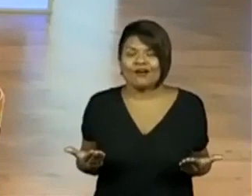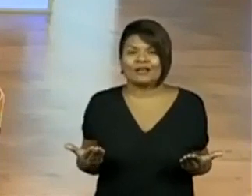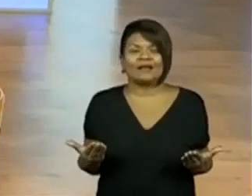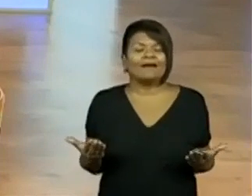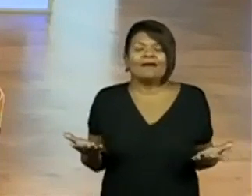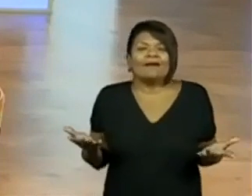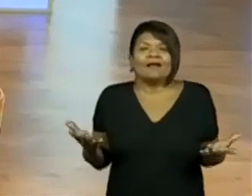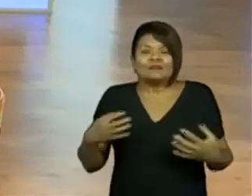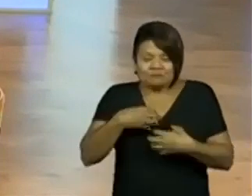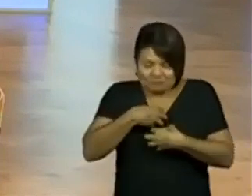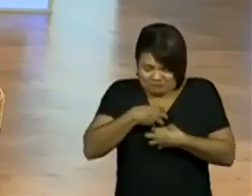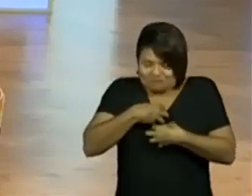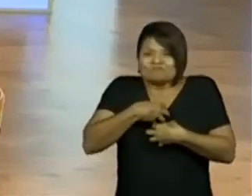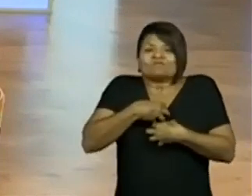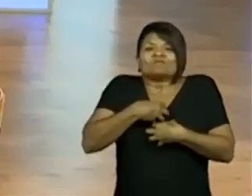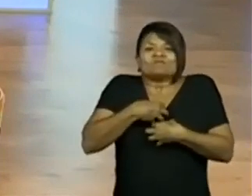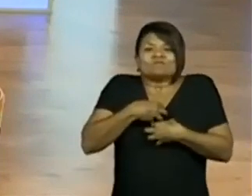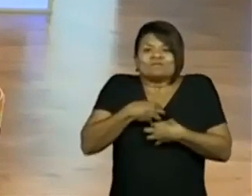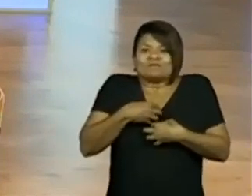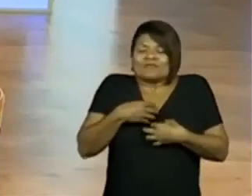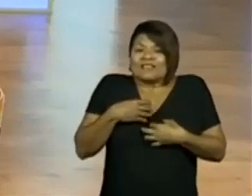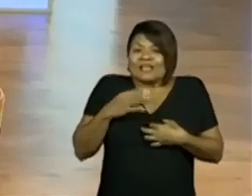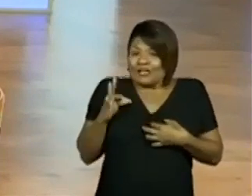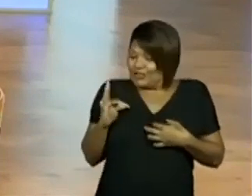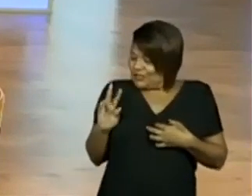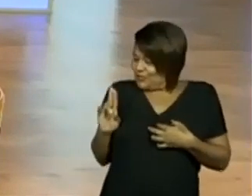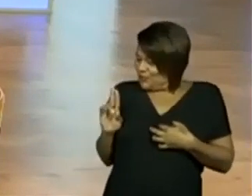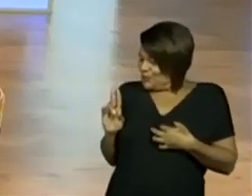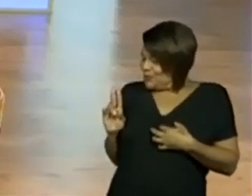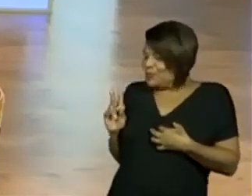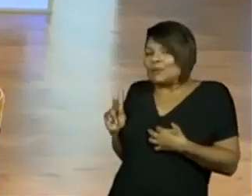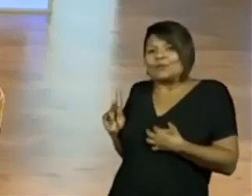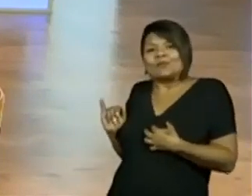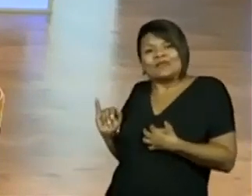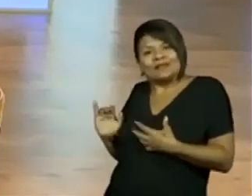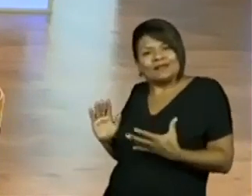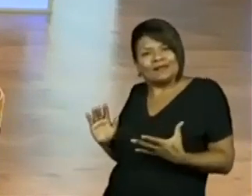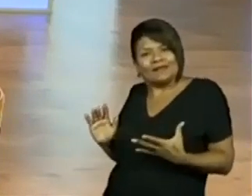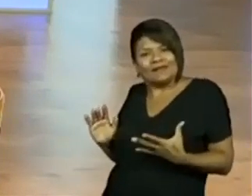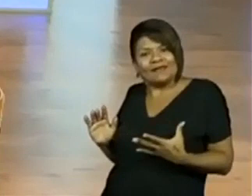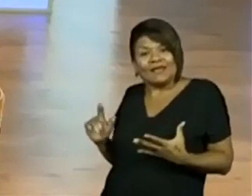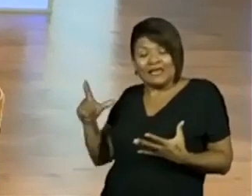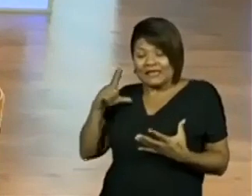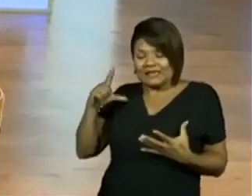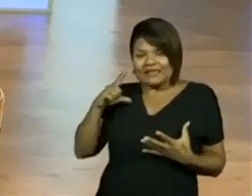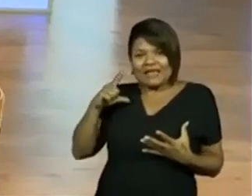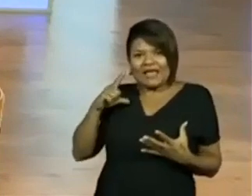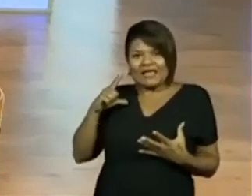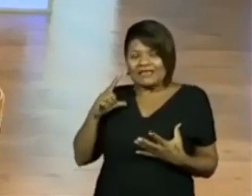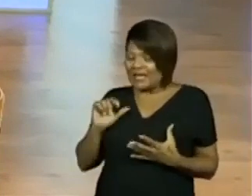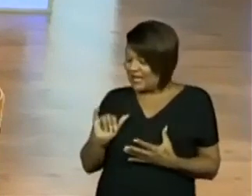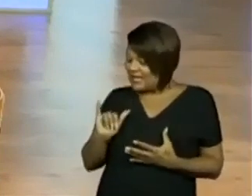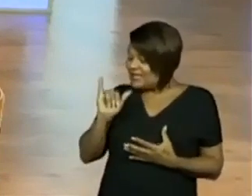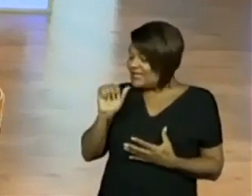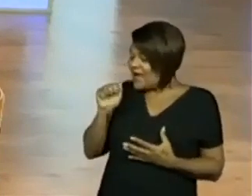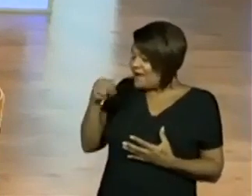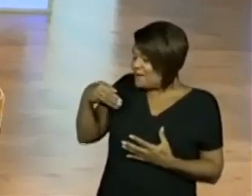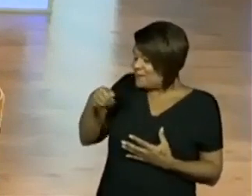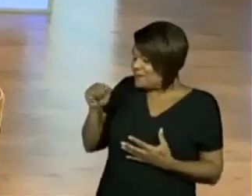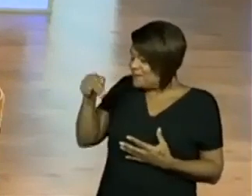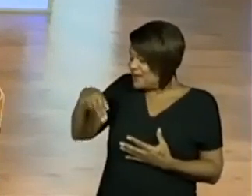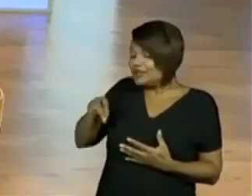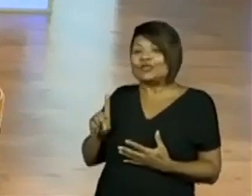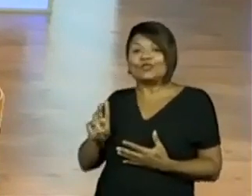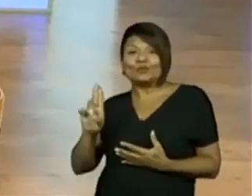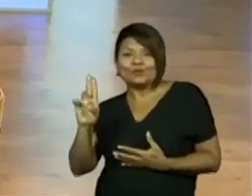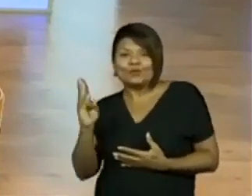aquela inspiração de Tupi, Quaraí, Nhamandu, e com a essência da